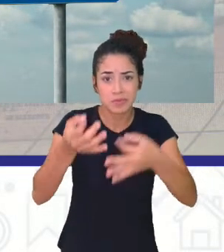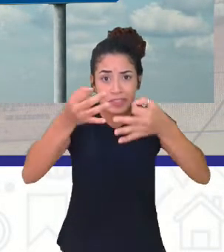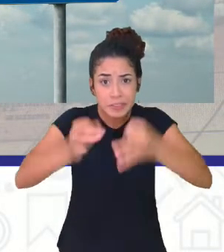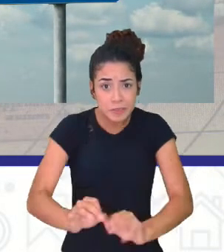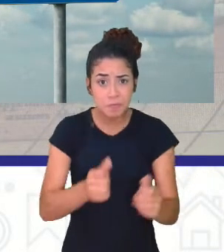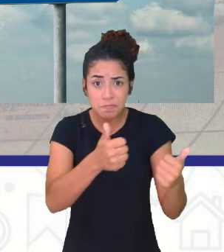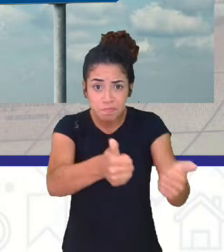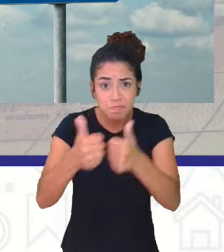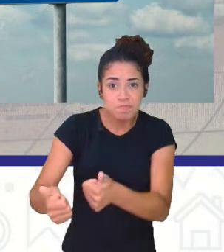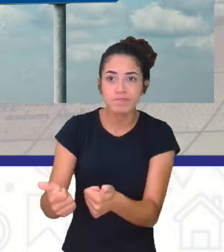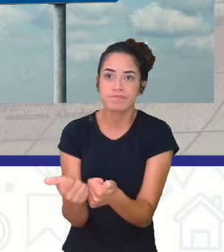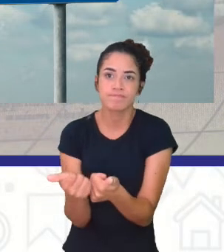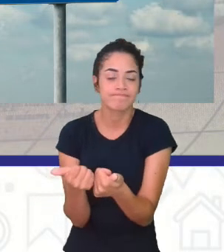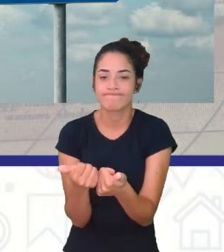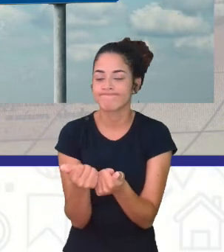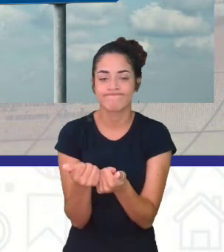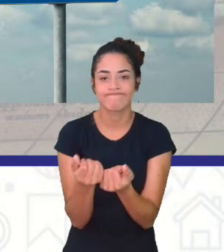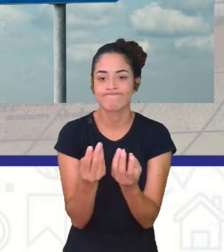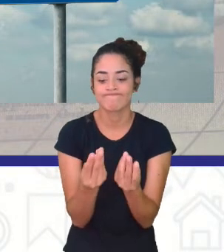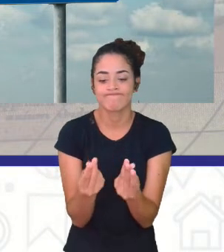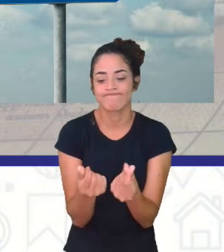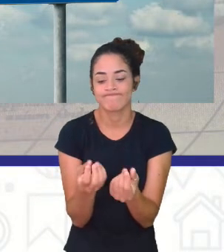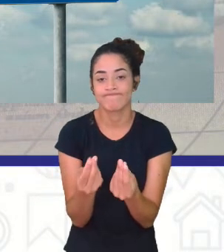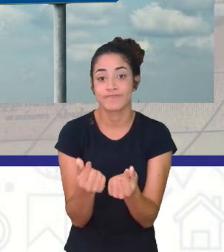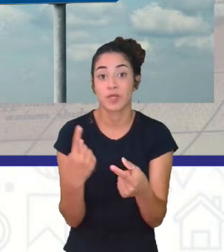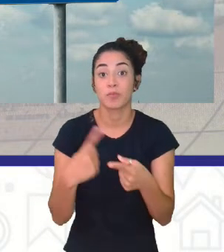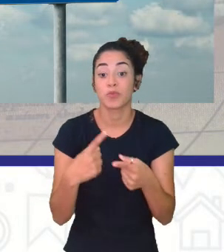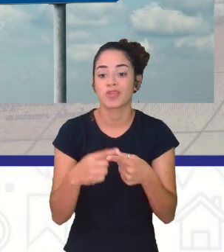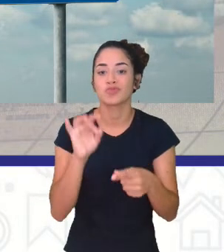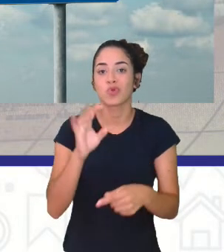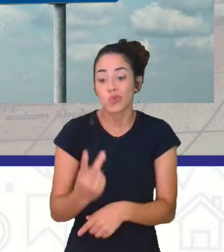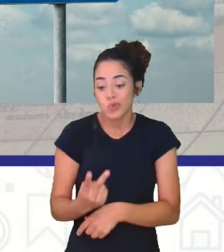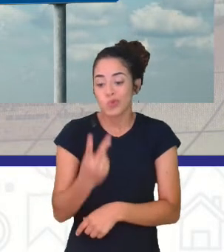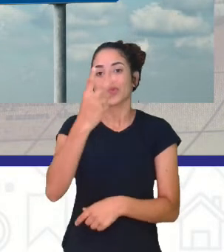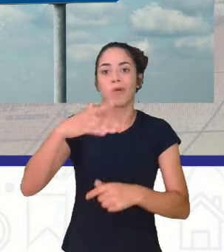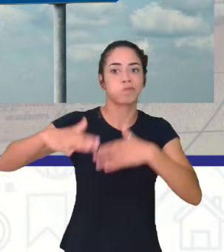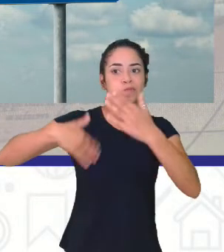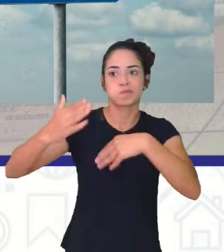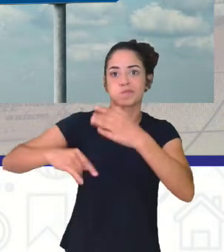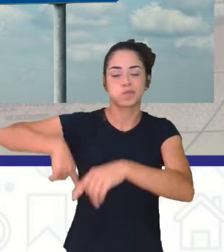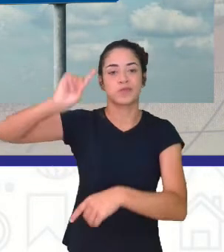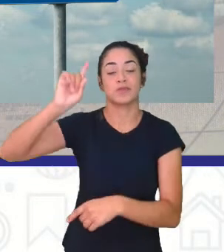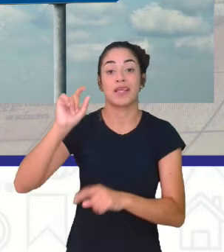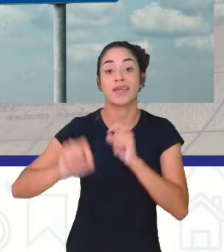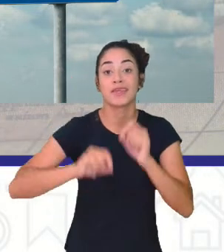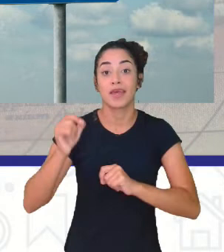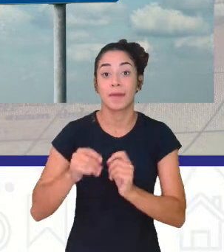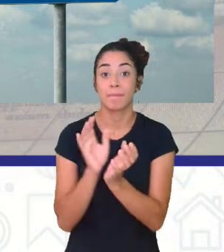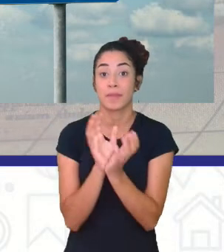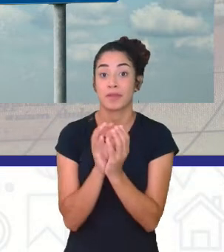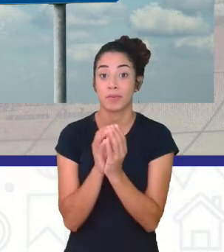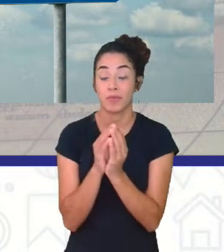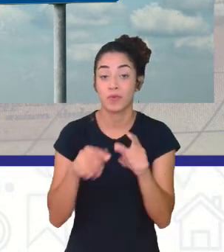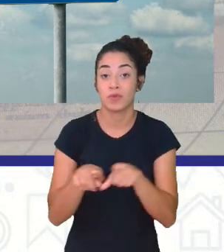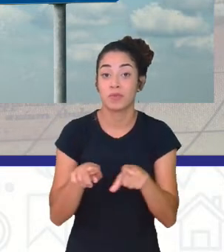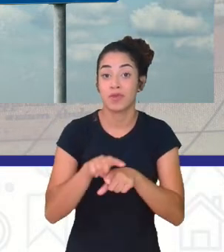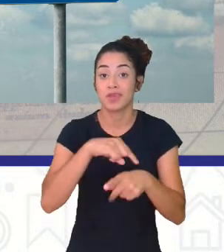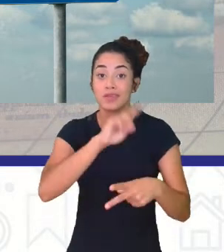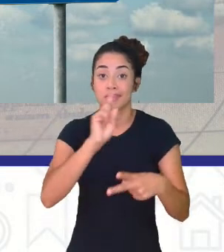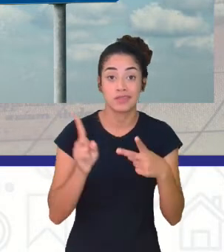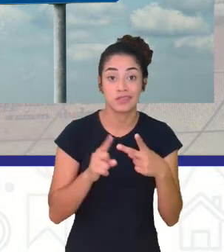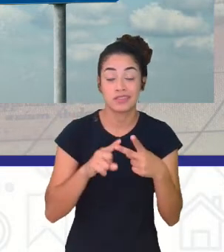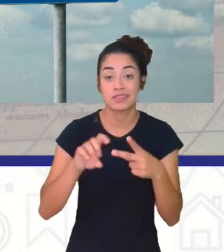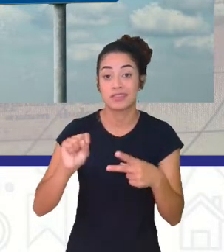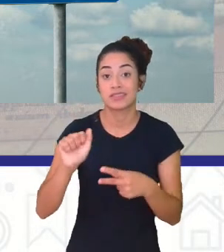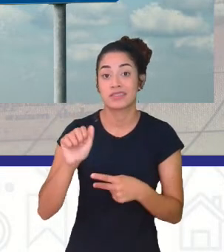esse sistema de capitanias porque apenas duas delas prosperaram Pernambuco e São Vicente que pertence ao